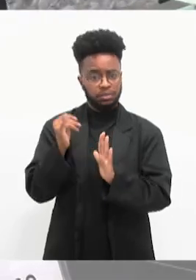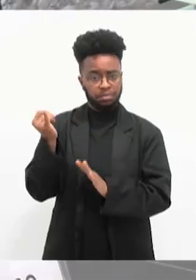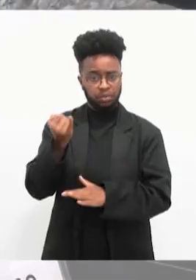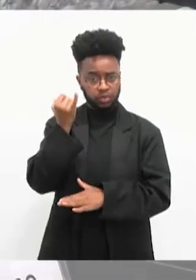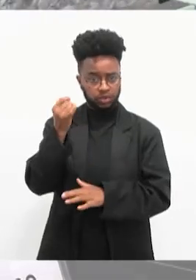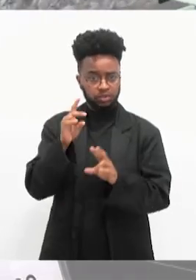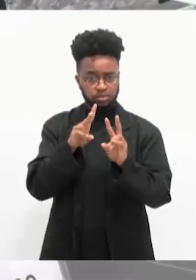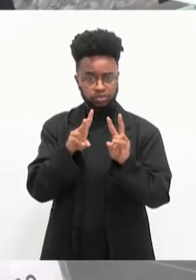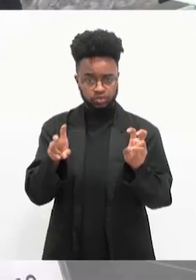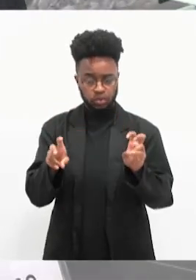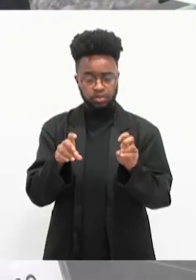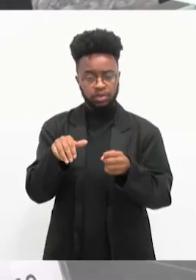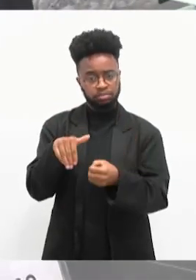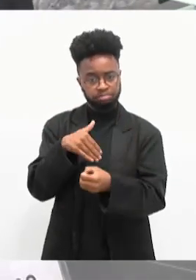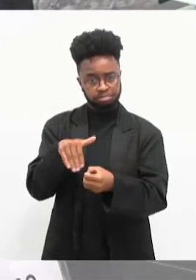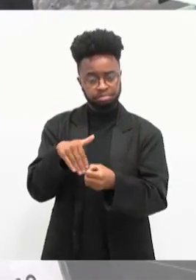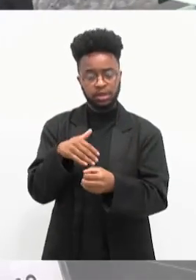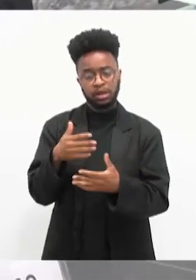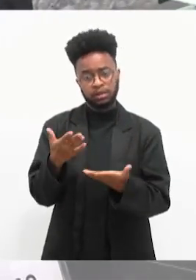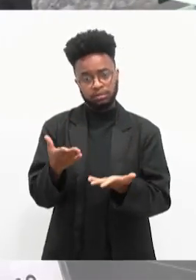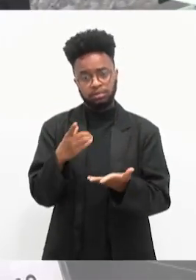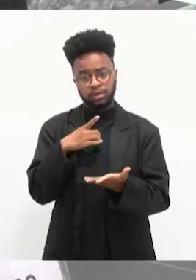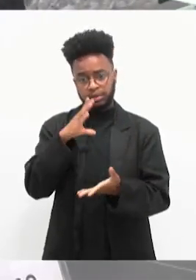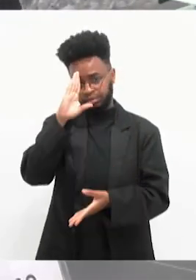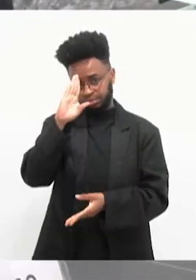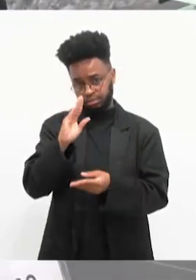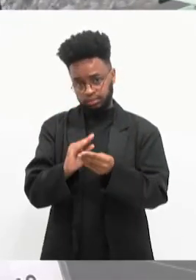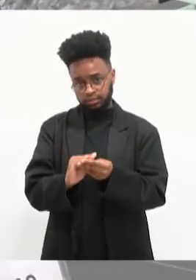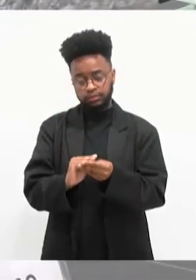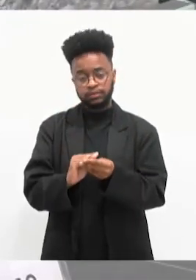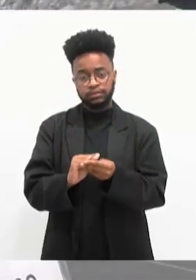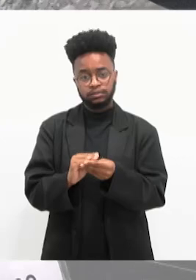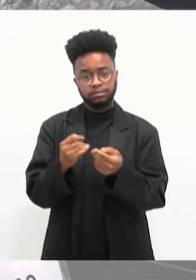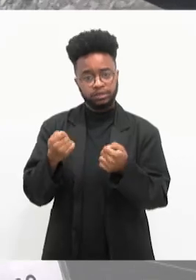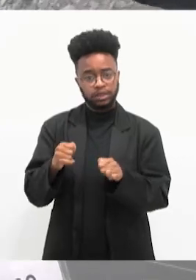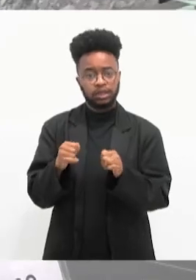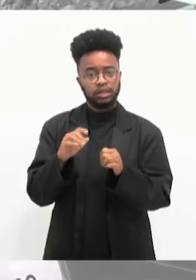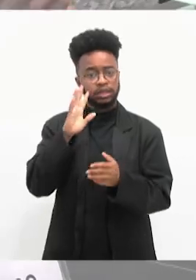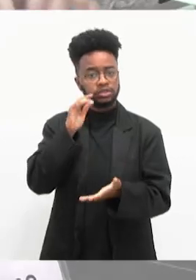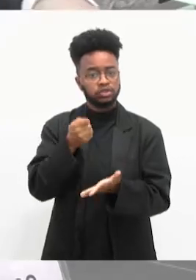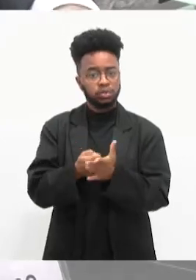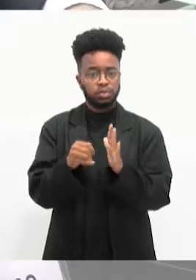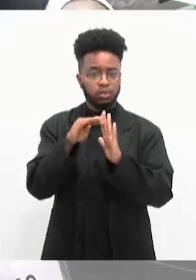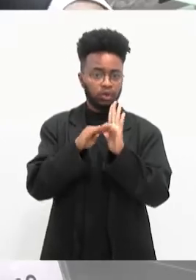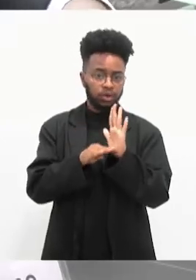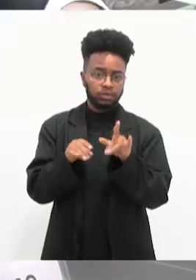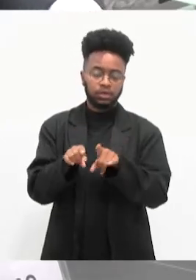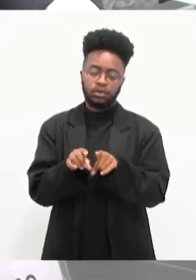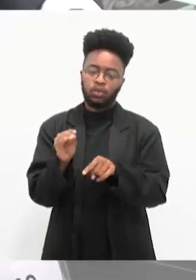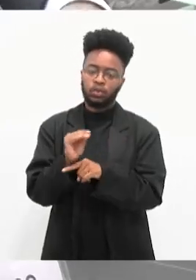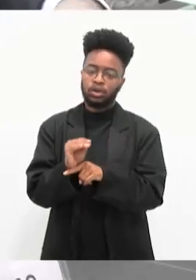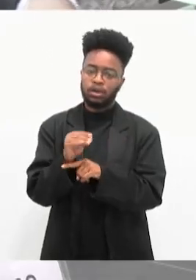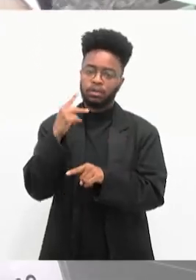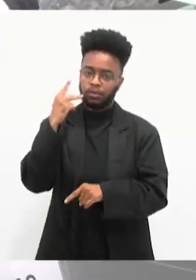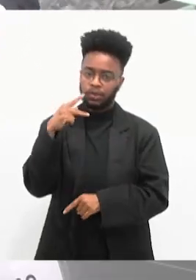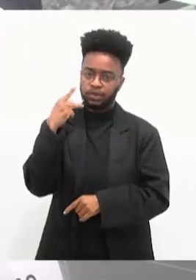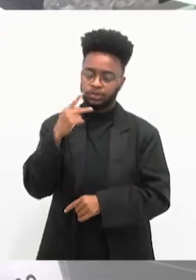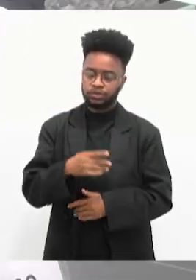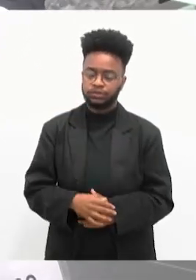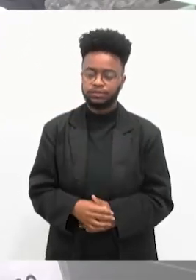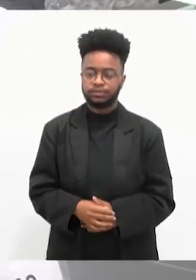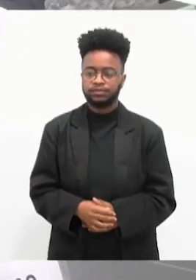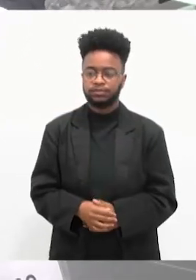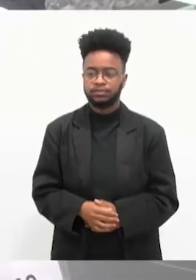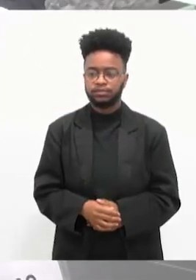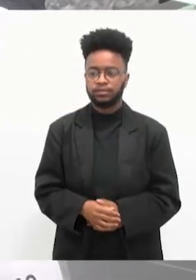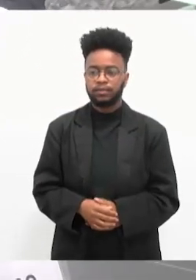vai estar implícito definir programas, instituir, cuidar, né, da política aplicada. e também